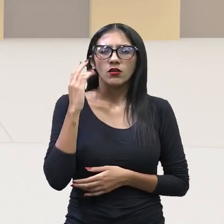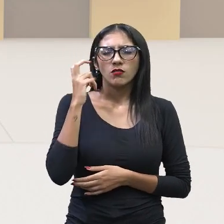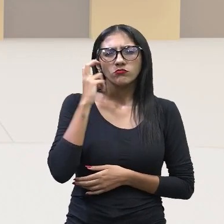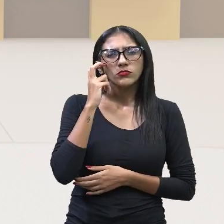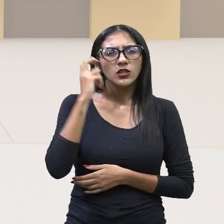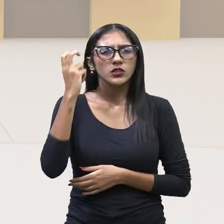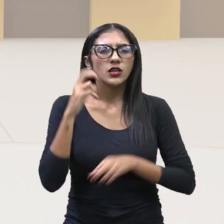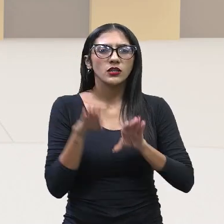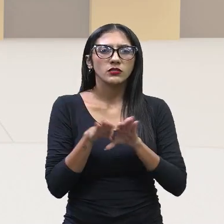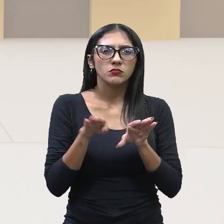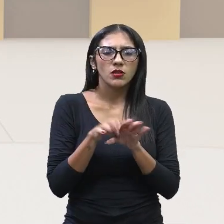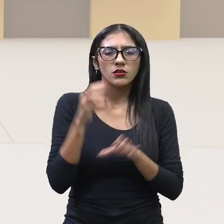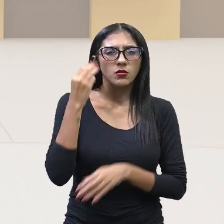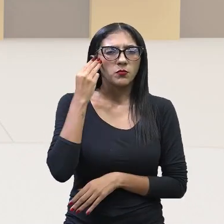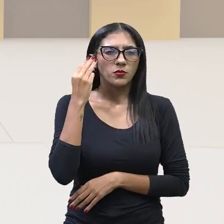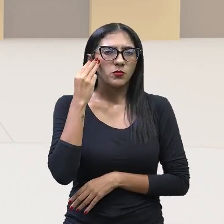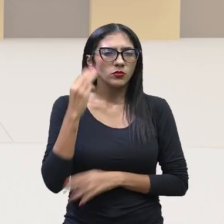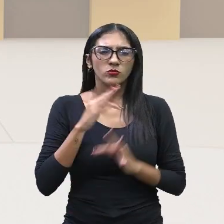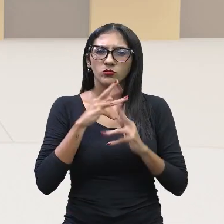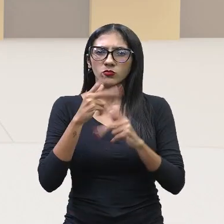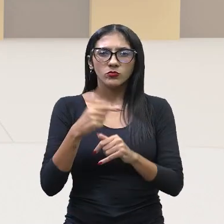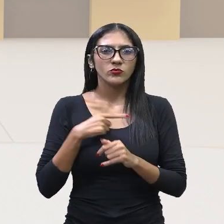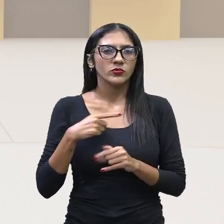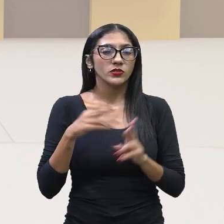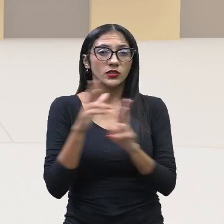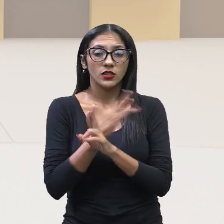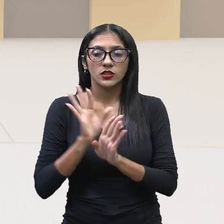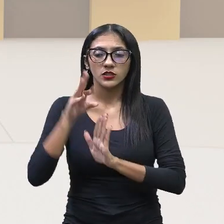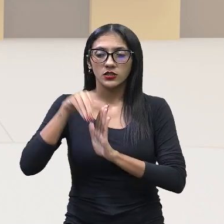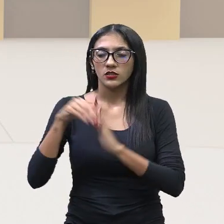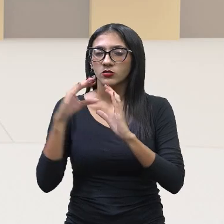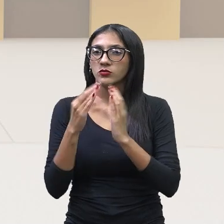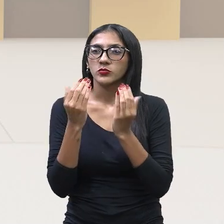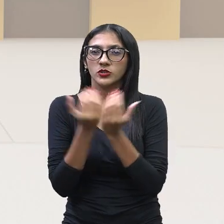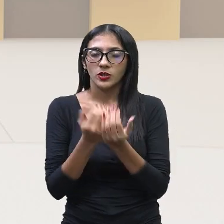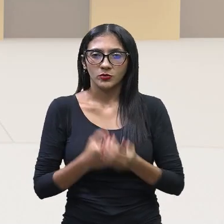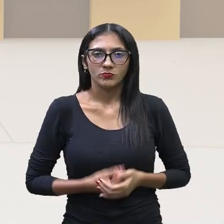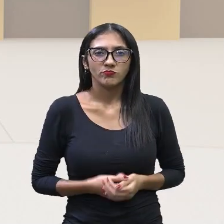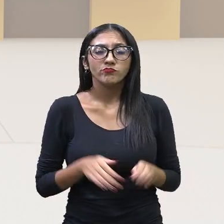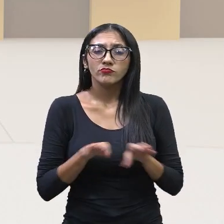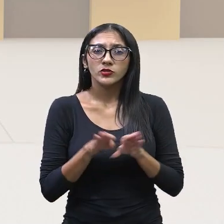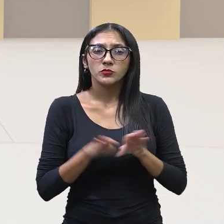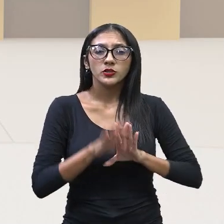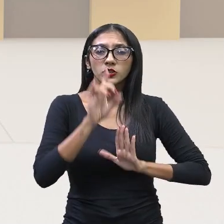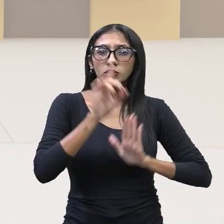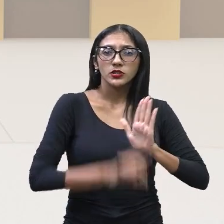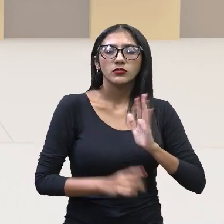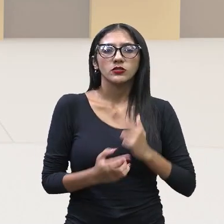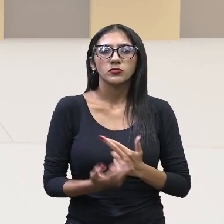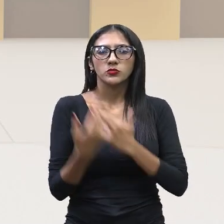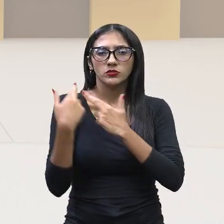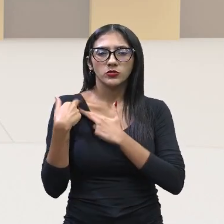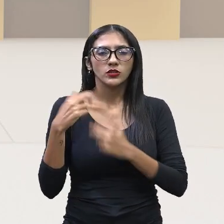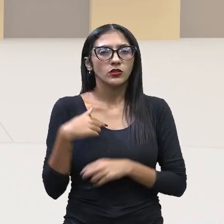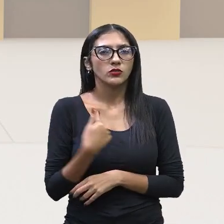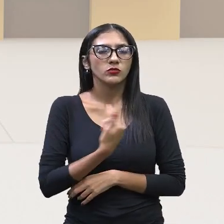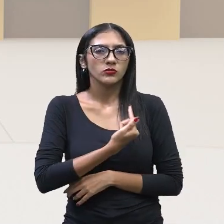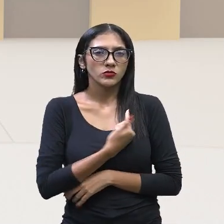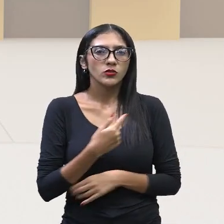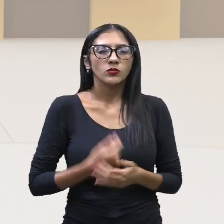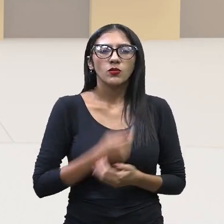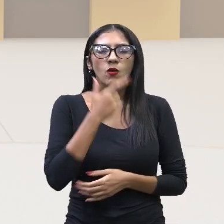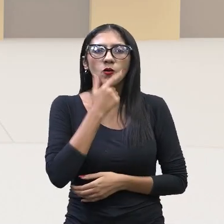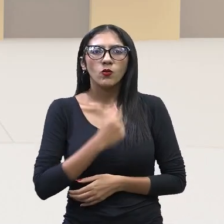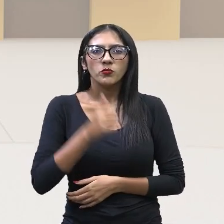das memórias, tudo que envolve uma comunidade, assim como direitos e deveres que pertencem a nós como cidadãos e